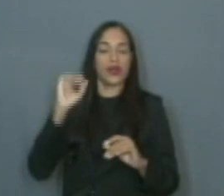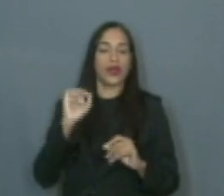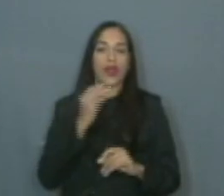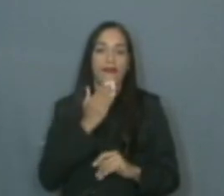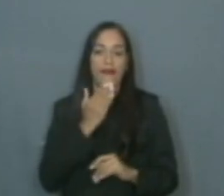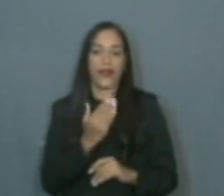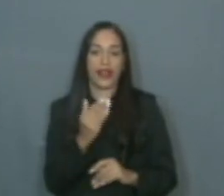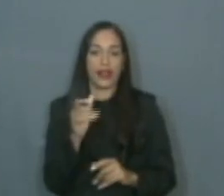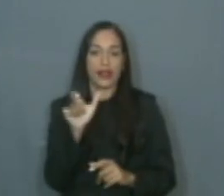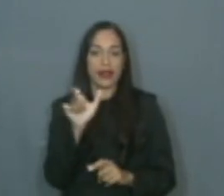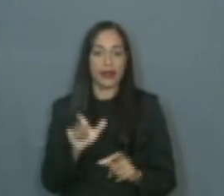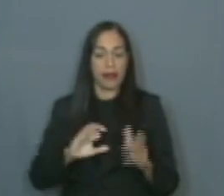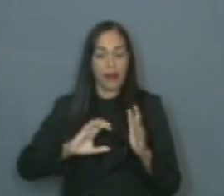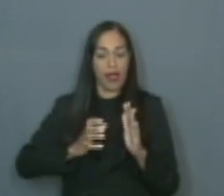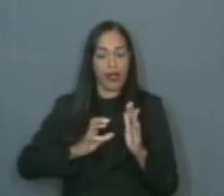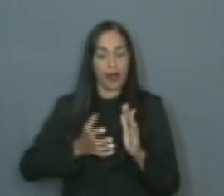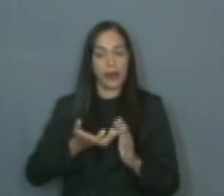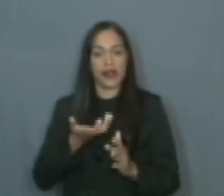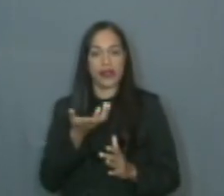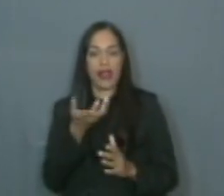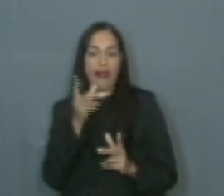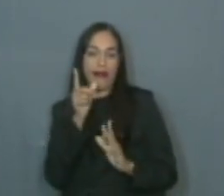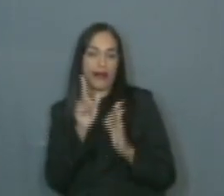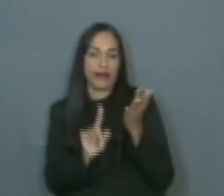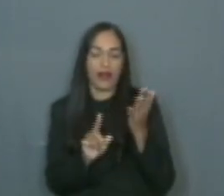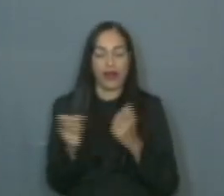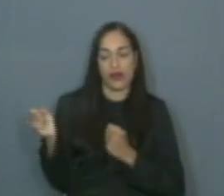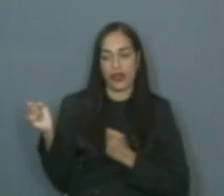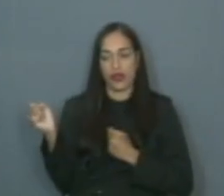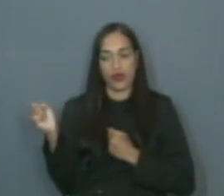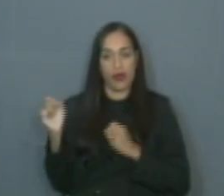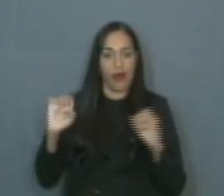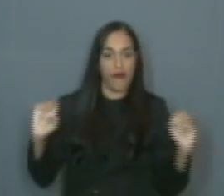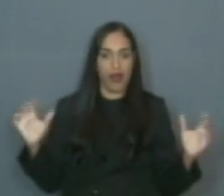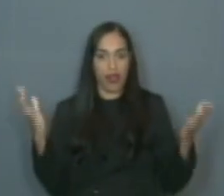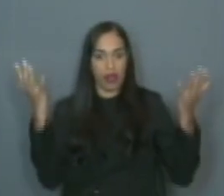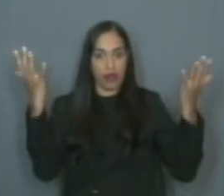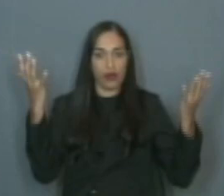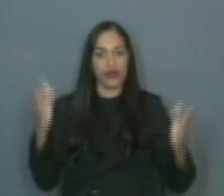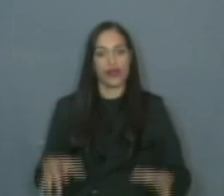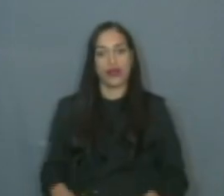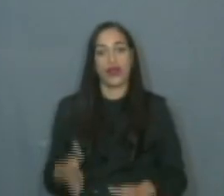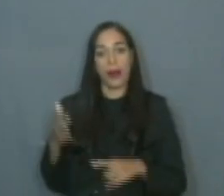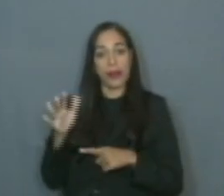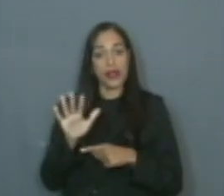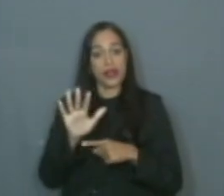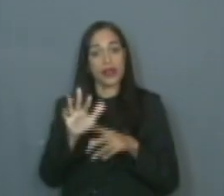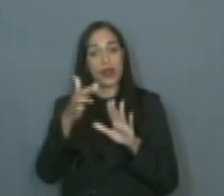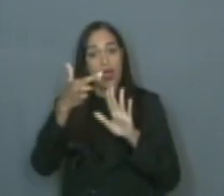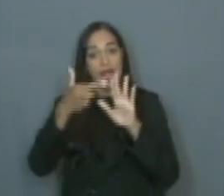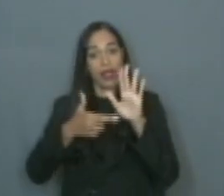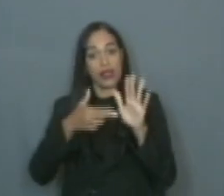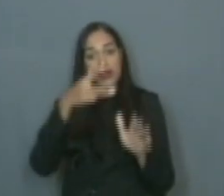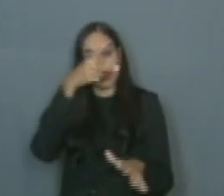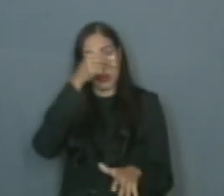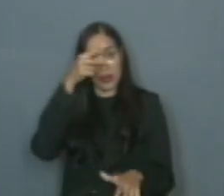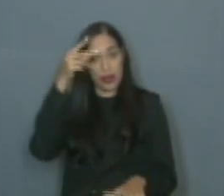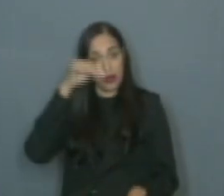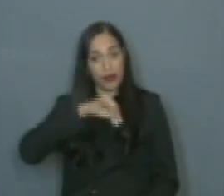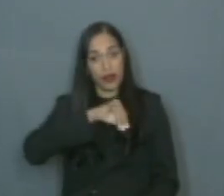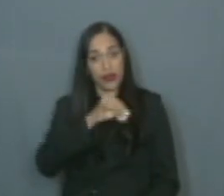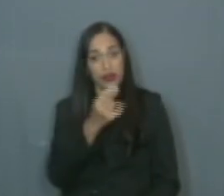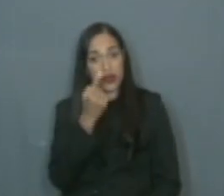Frente Parlamentar do Carnaval, São João e grandes eventos, onde, naquela ocasião, apresentamos um relatório ao prefeito João